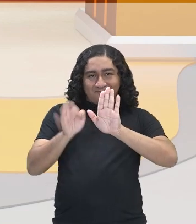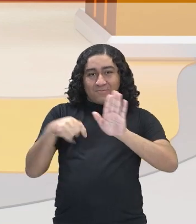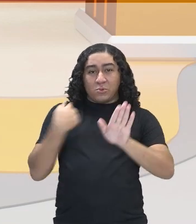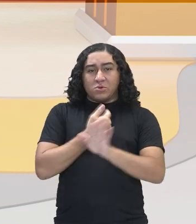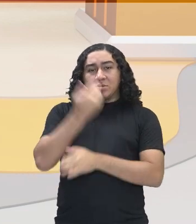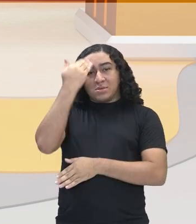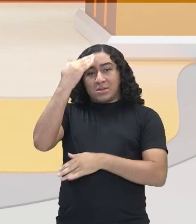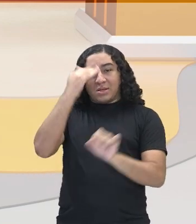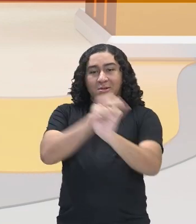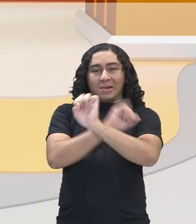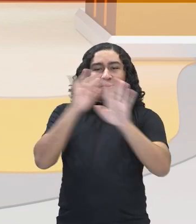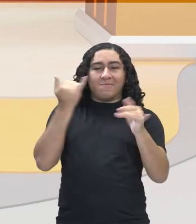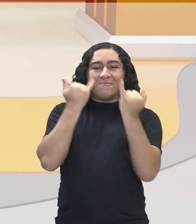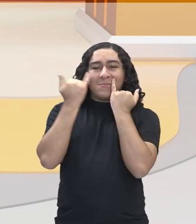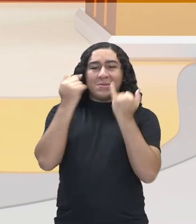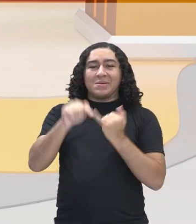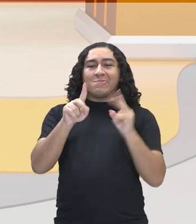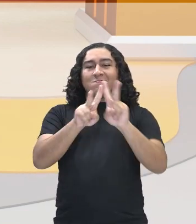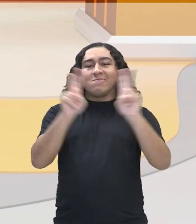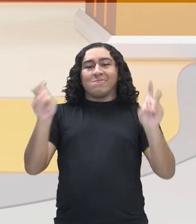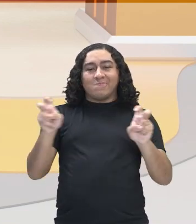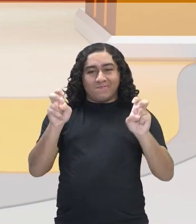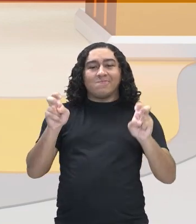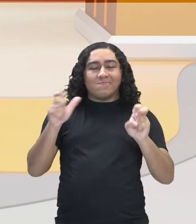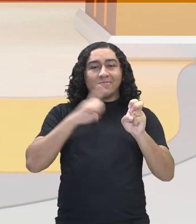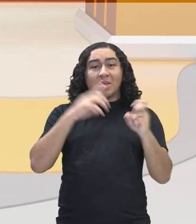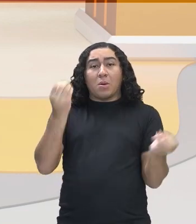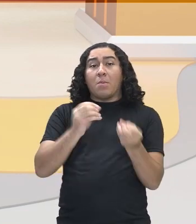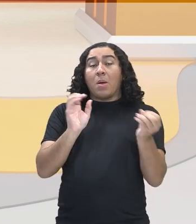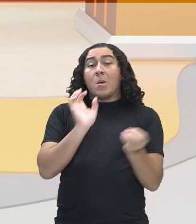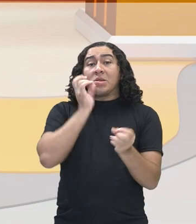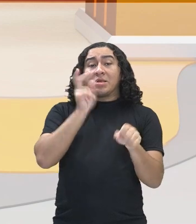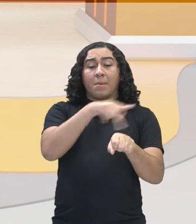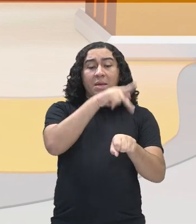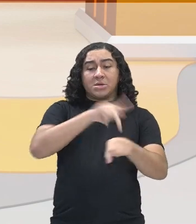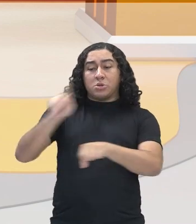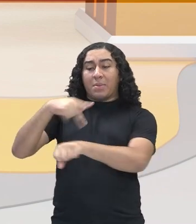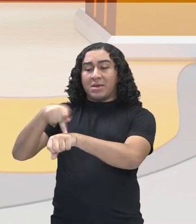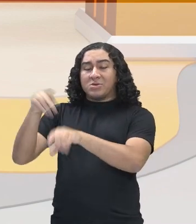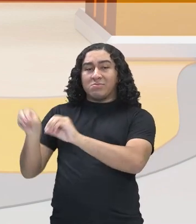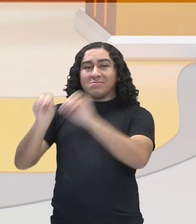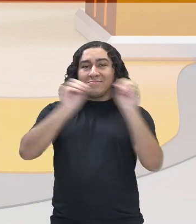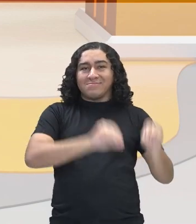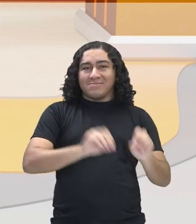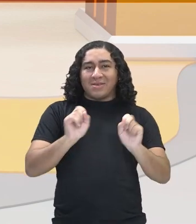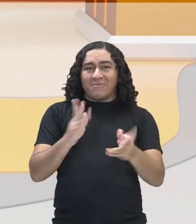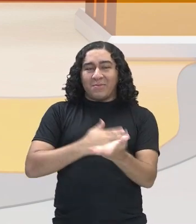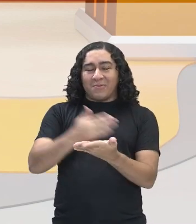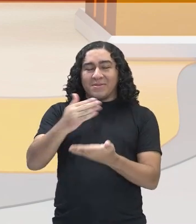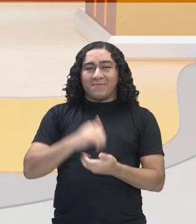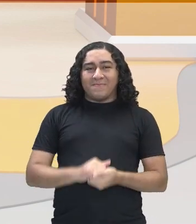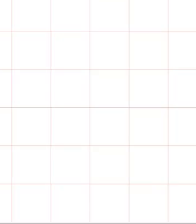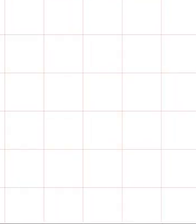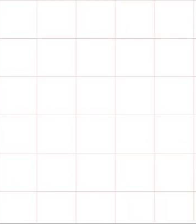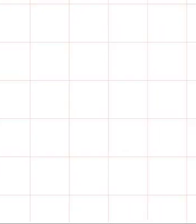entender mais algumas informações sobre esse processo de mudança das pessoas de um lugar para o outro. Vamos iniciar nossa